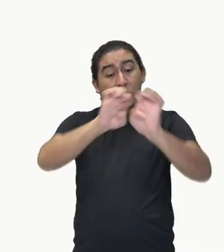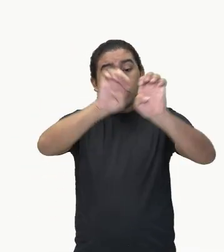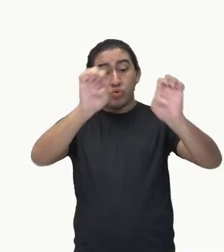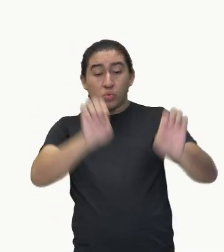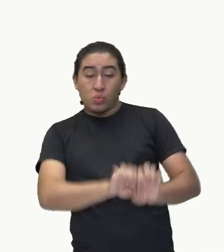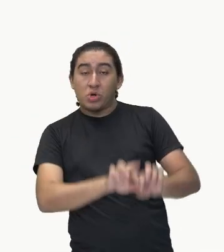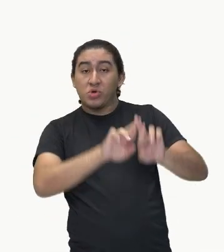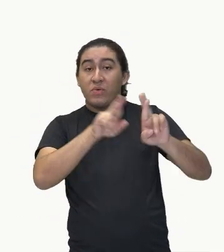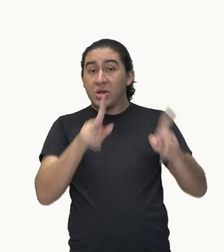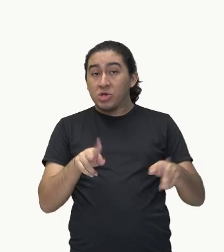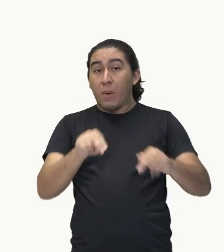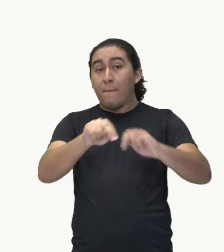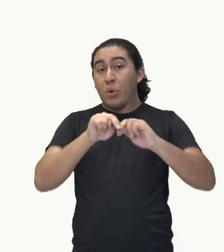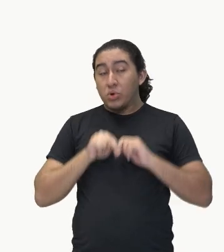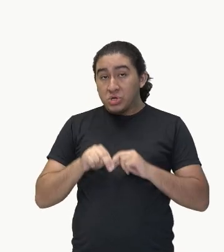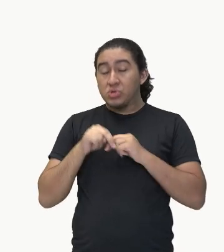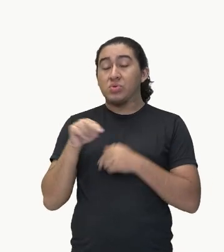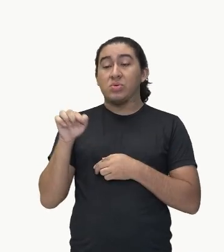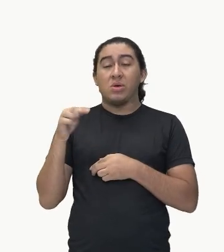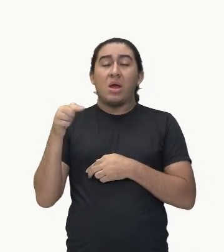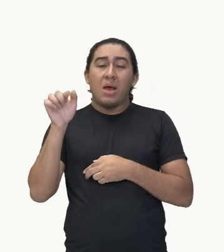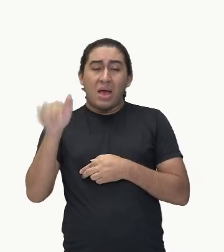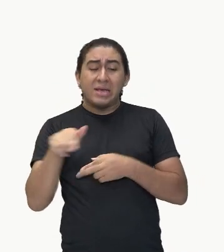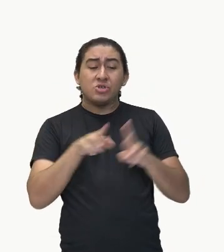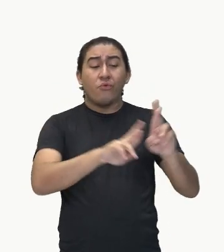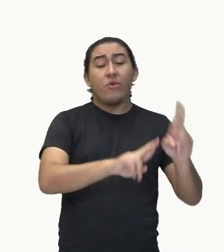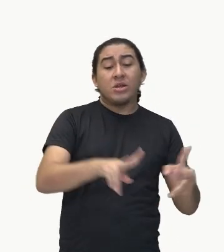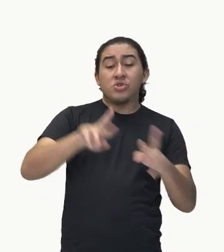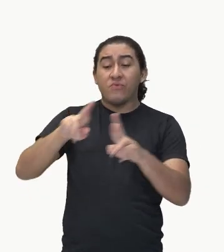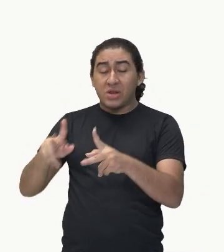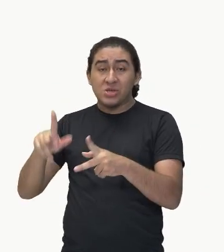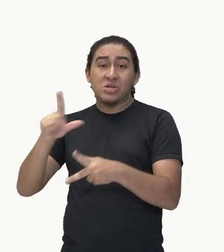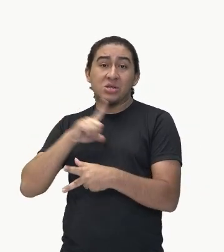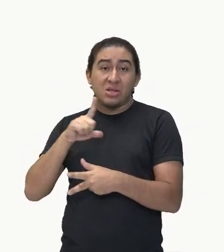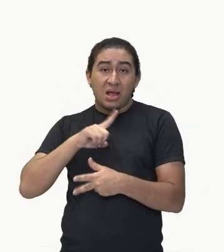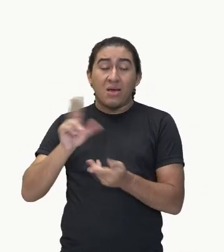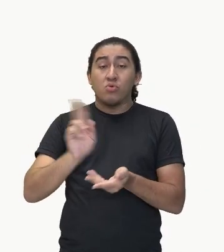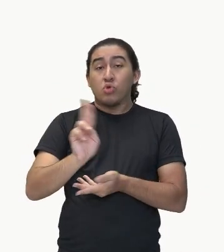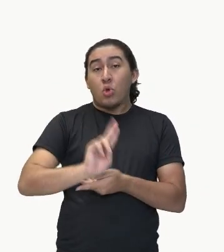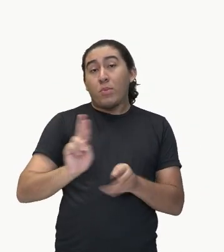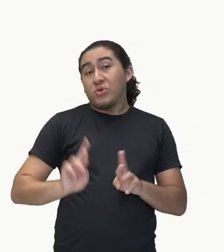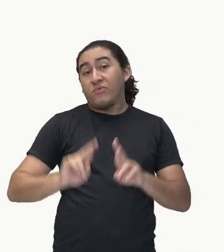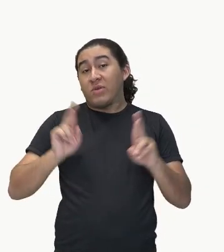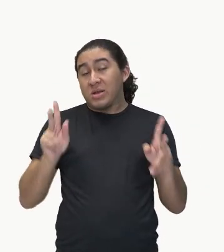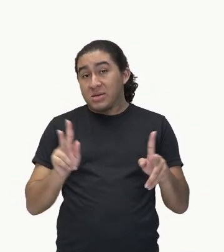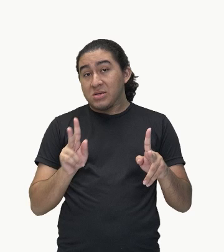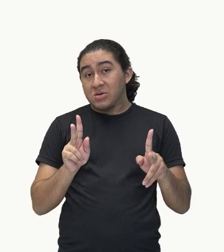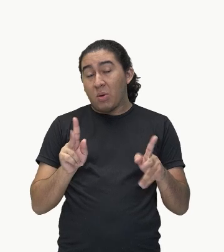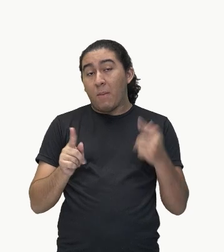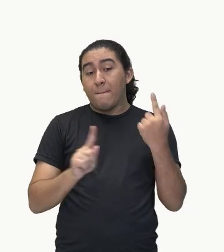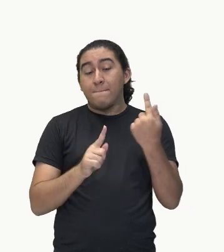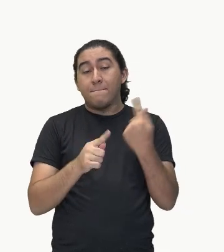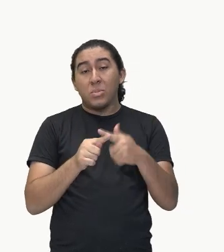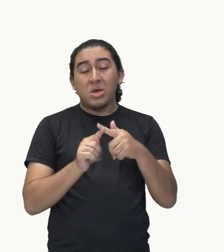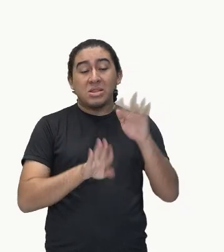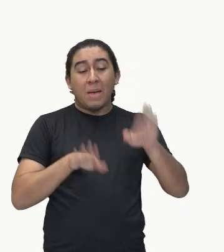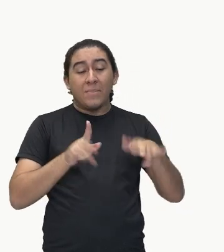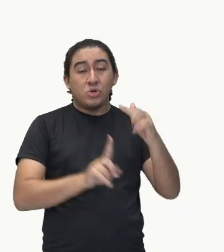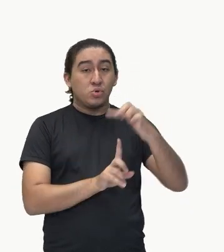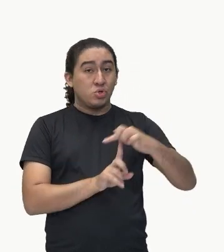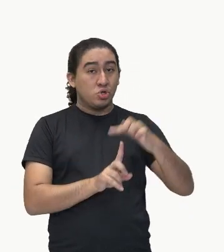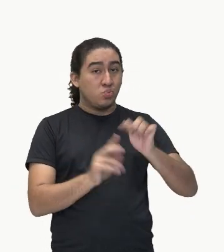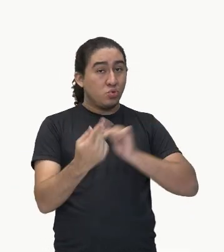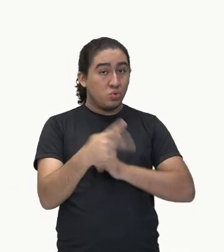este autor atribuiu aos seus heterônimos. Cada heterônimo tem um estilo